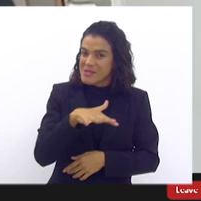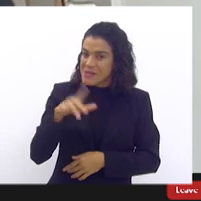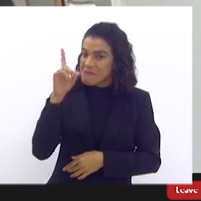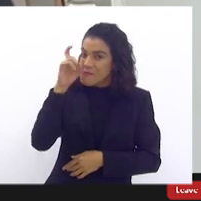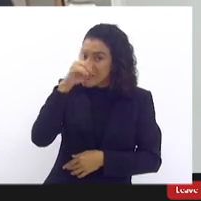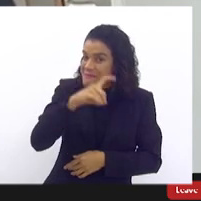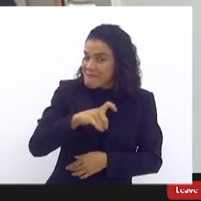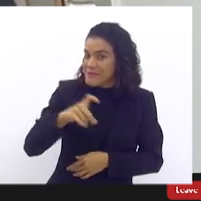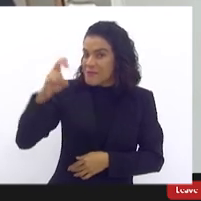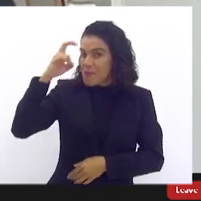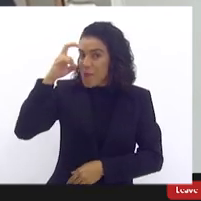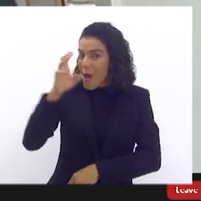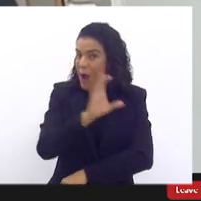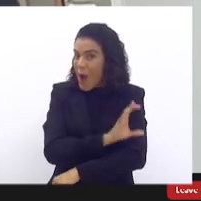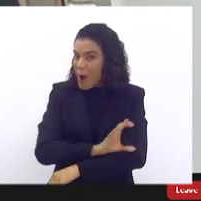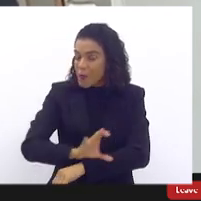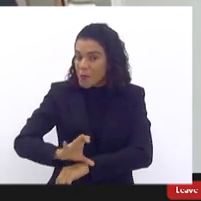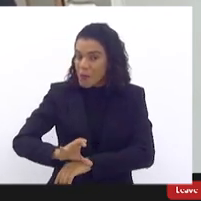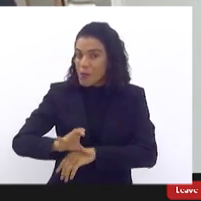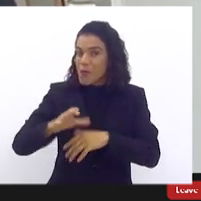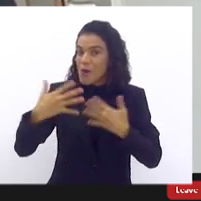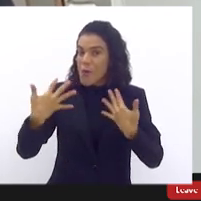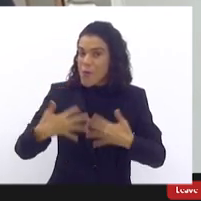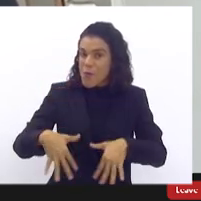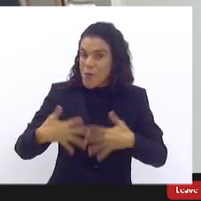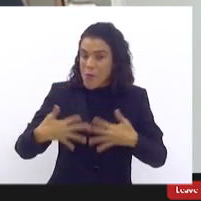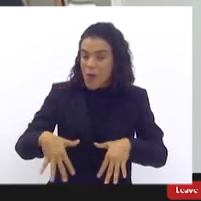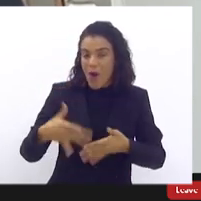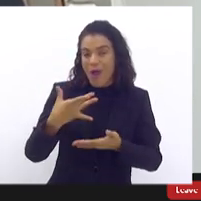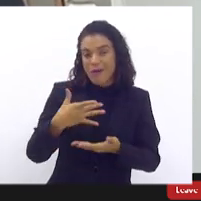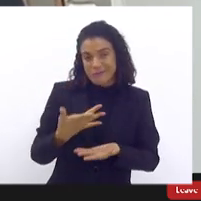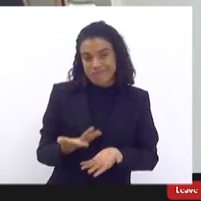de uma cultura muito arraigada